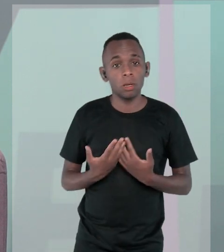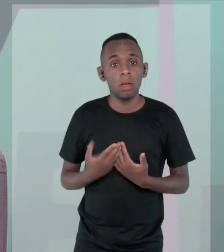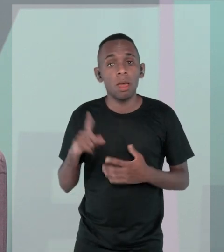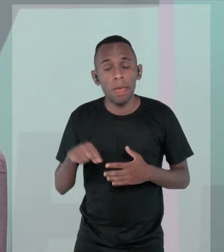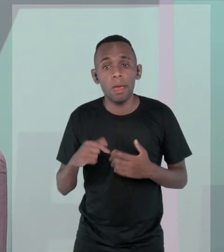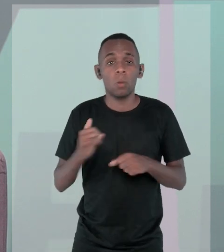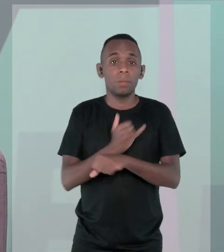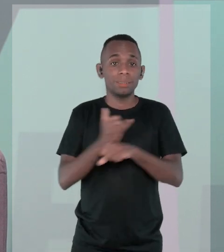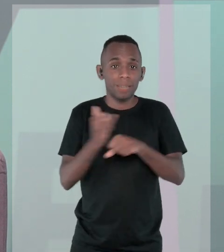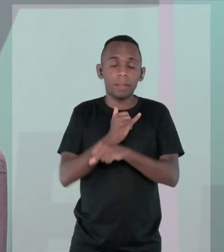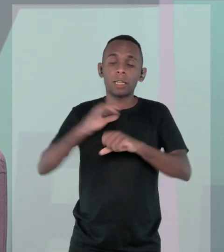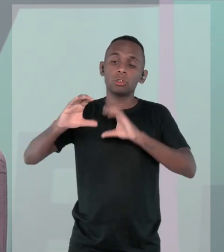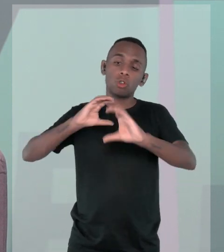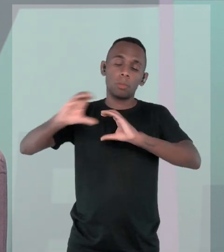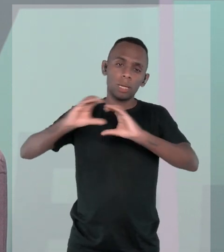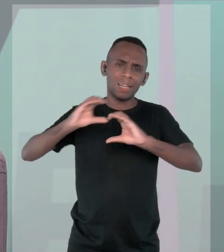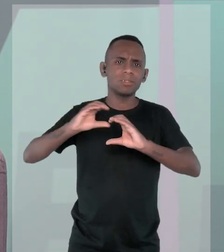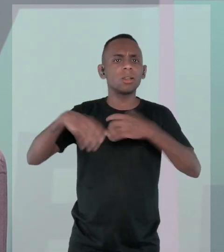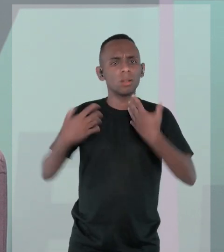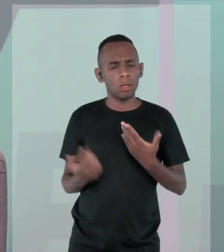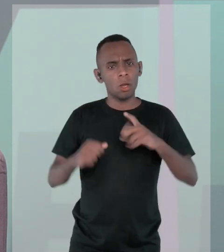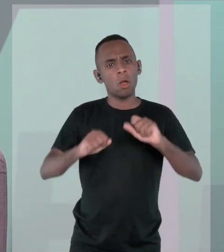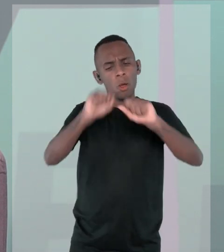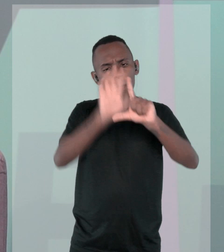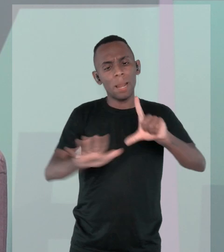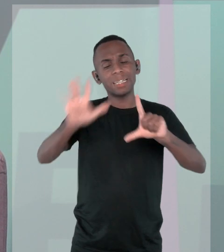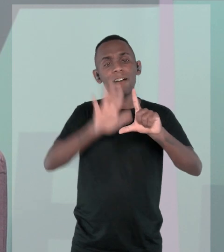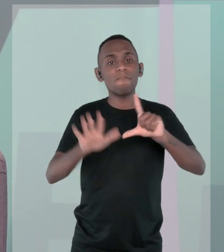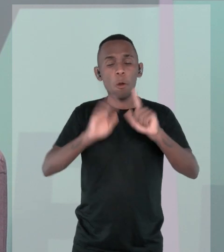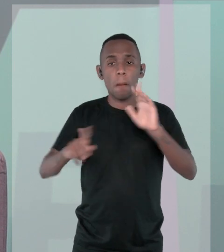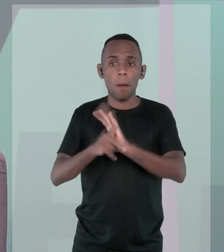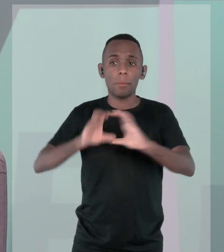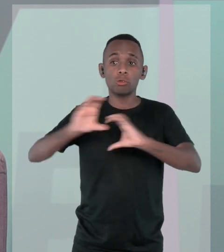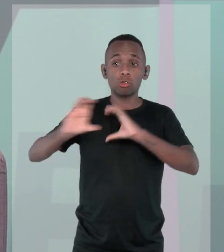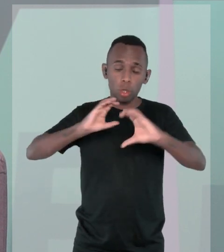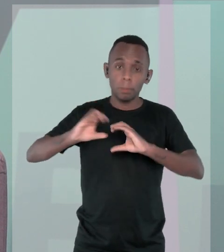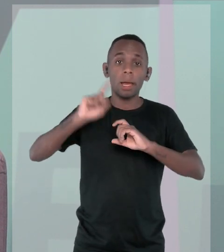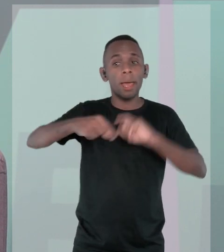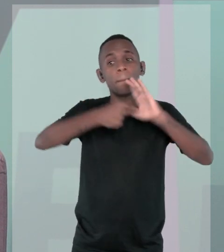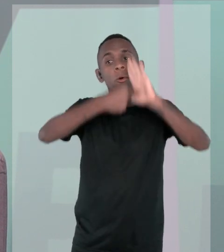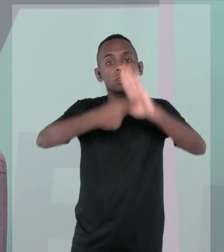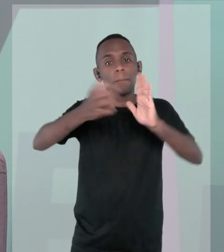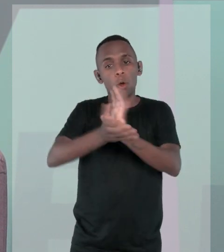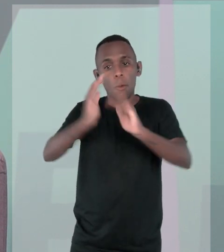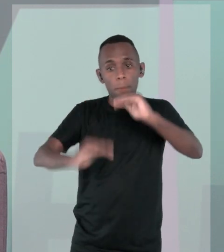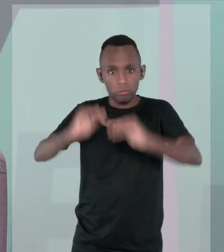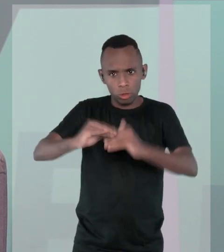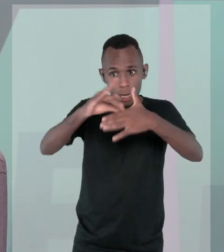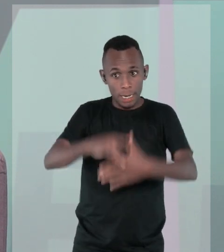uma plataforma de comunicação. O que é uma plataforma? O nosso desafio hoje é mostrar para profissionais,